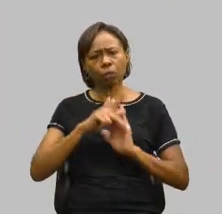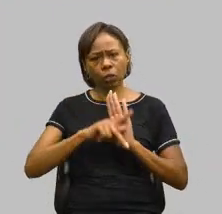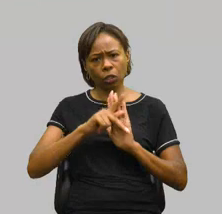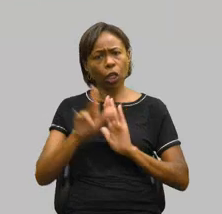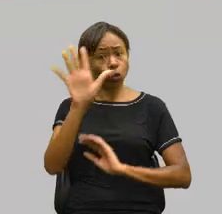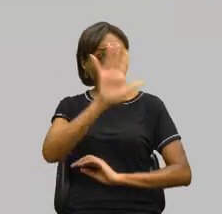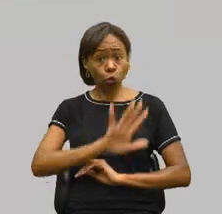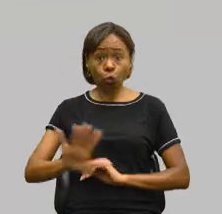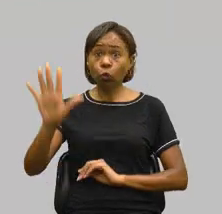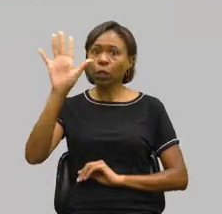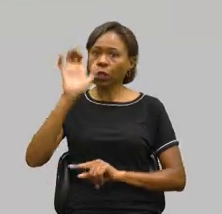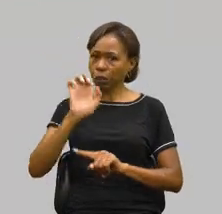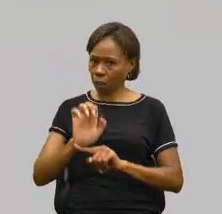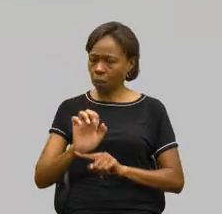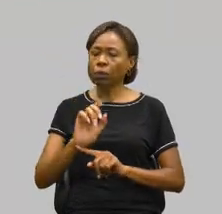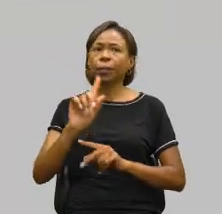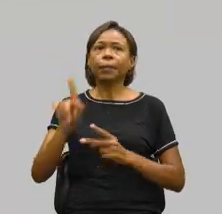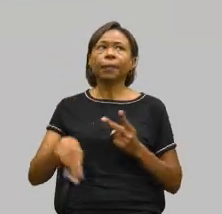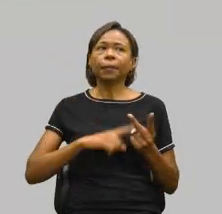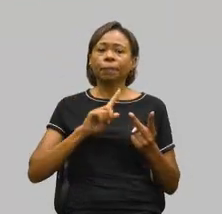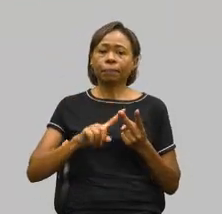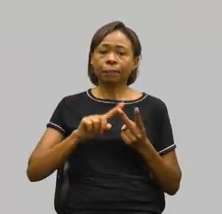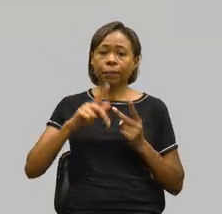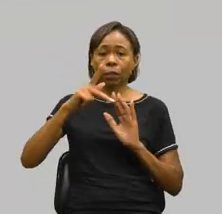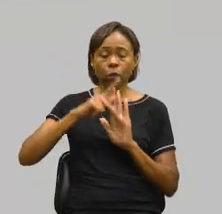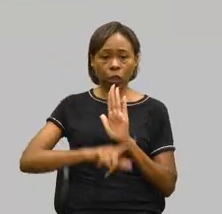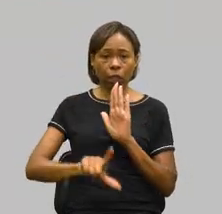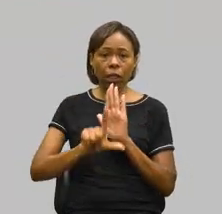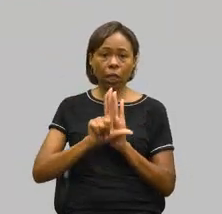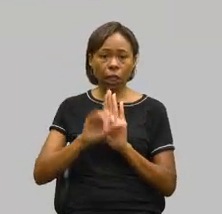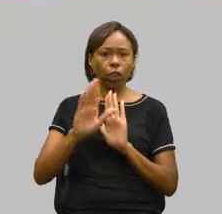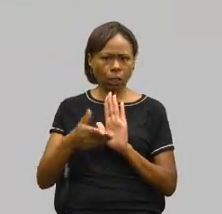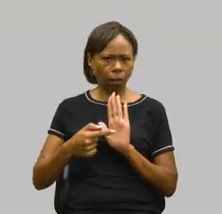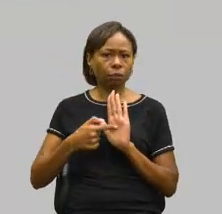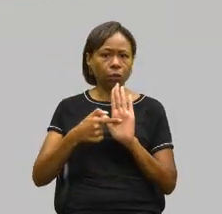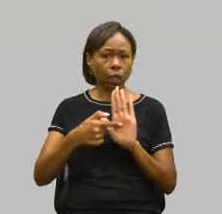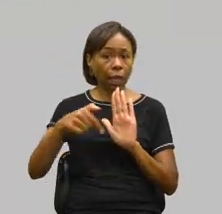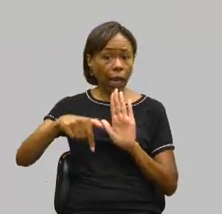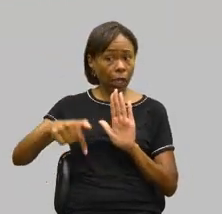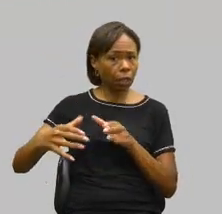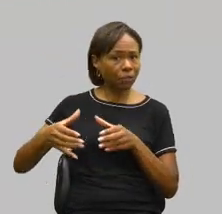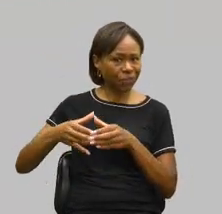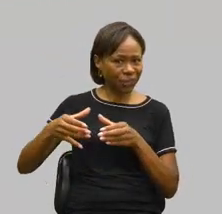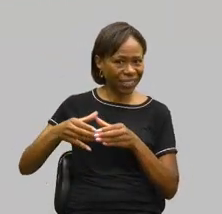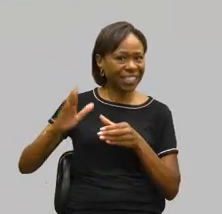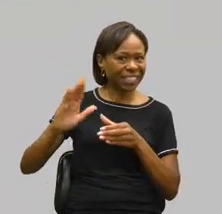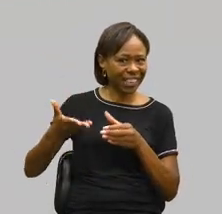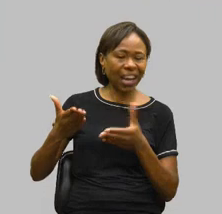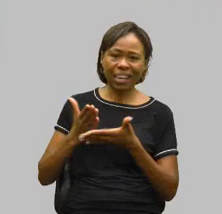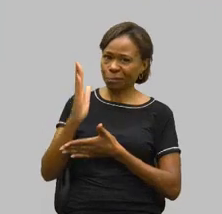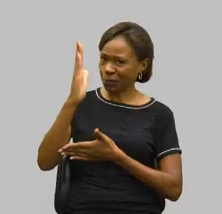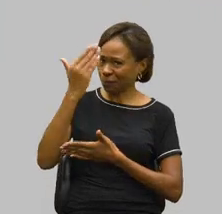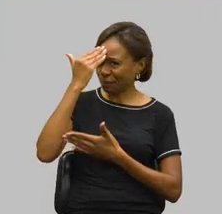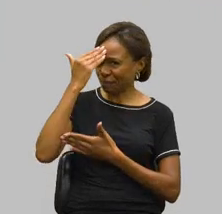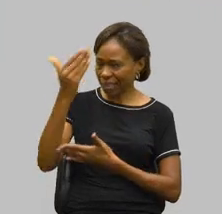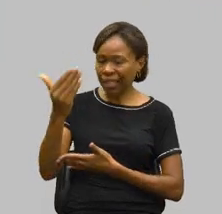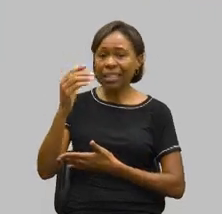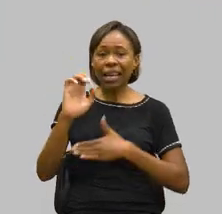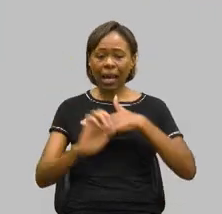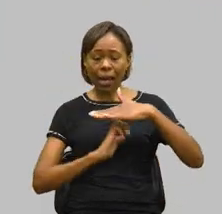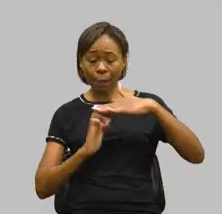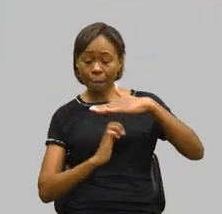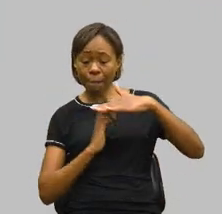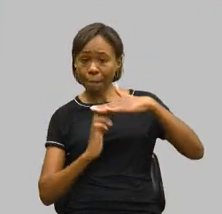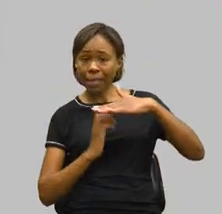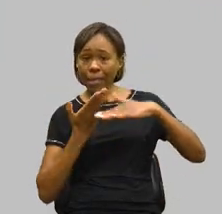um outro projeto também que nós apresentamos que já passou inclusive nessa comissão no qual eu agradeço a aprovação é a empresa amiga da